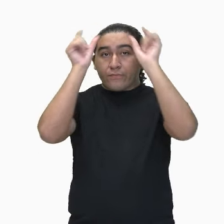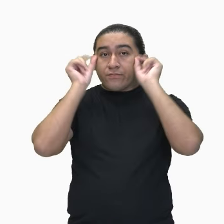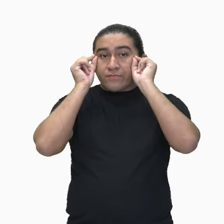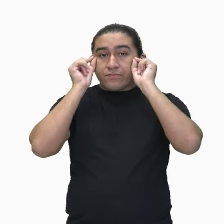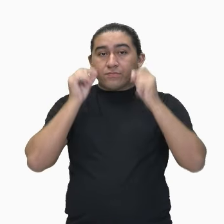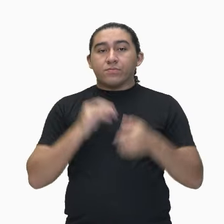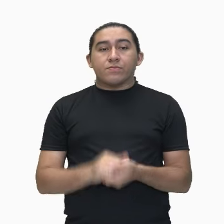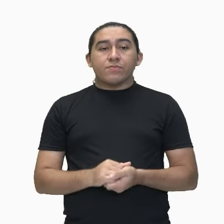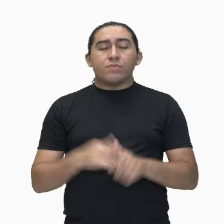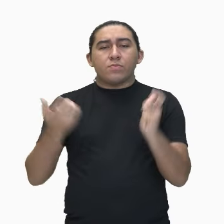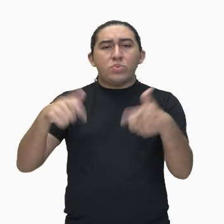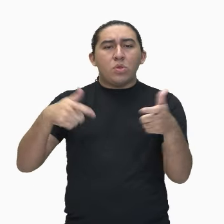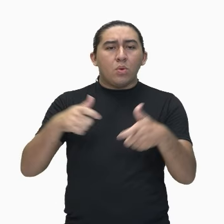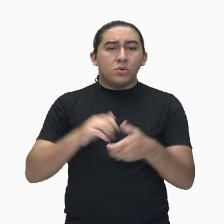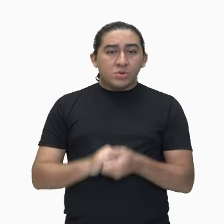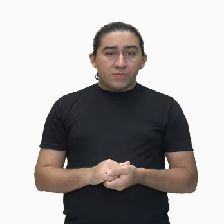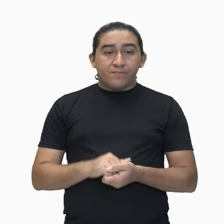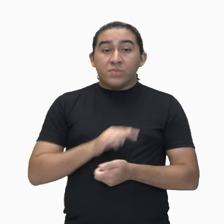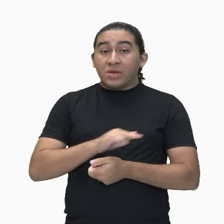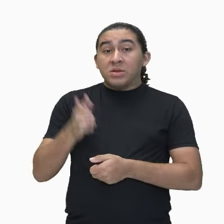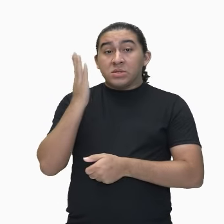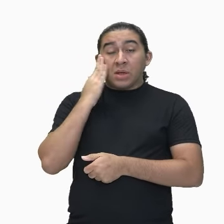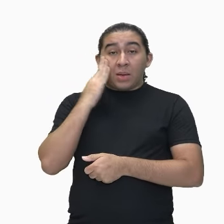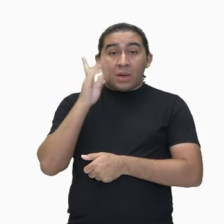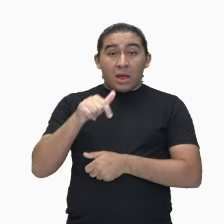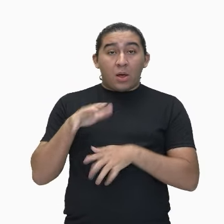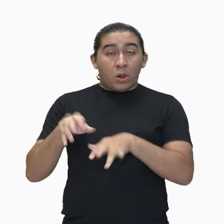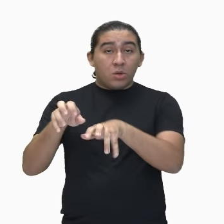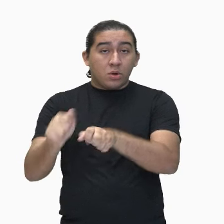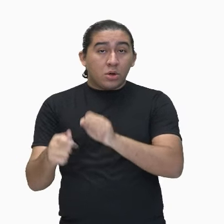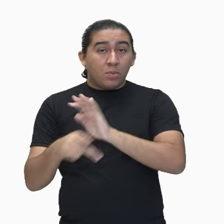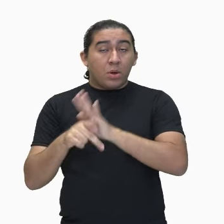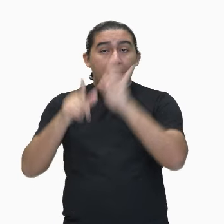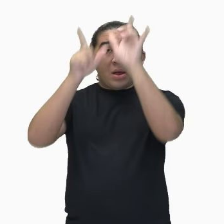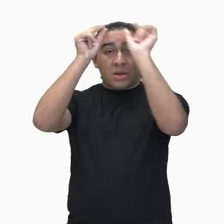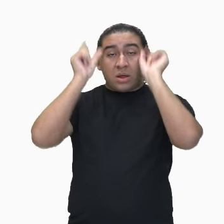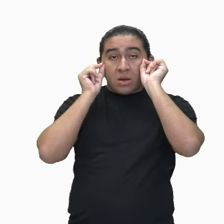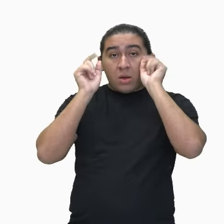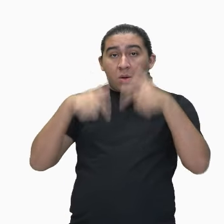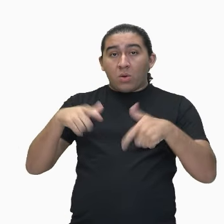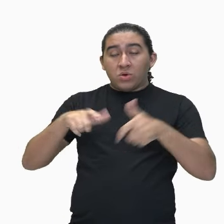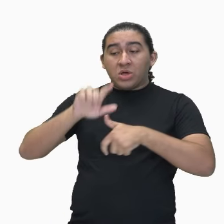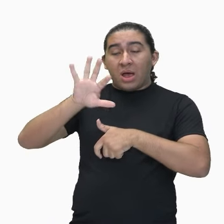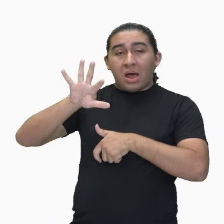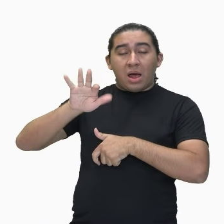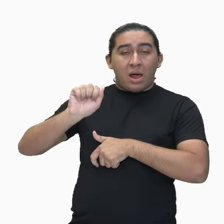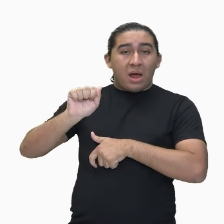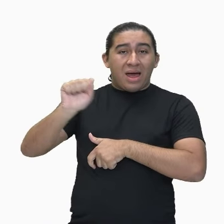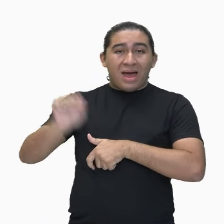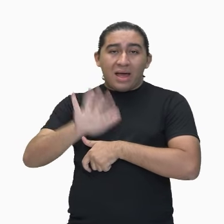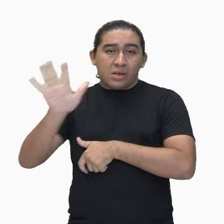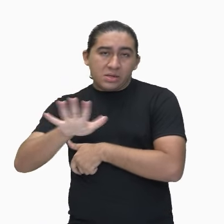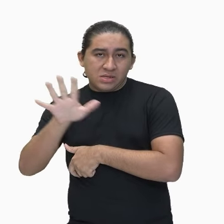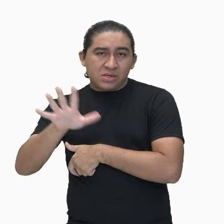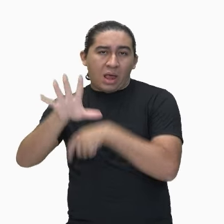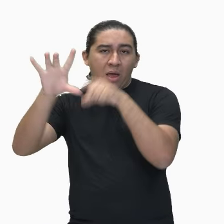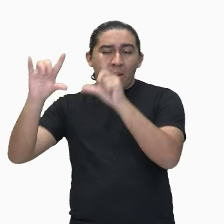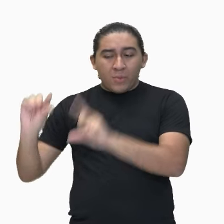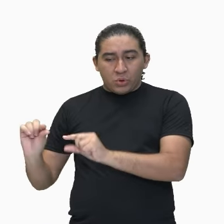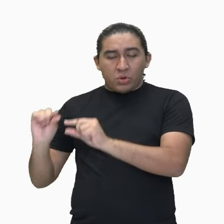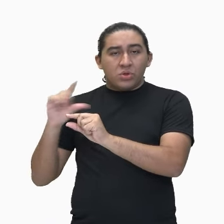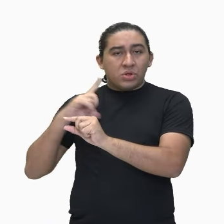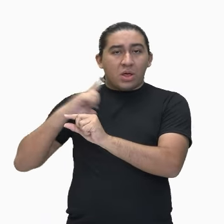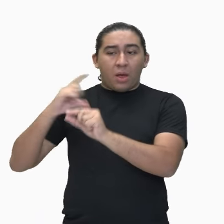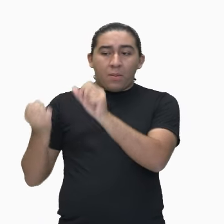local, vocês viram no mapa, são as colônias gregas ali da Ásia Menor, particularmente as que formavam uma